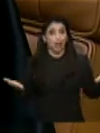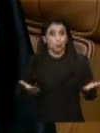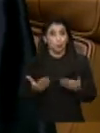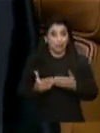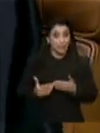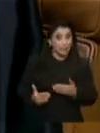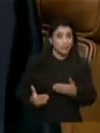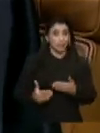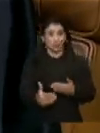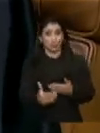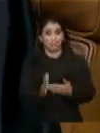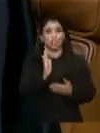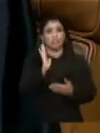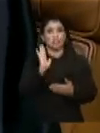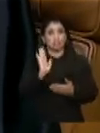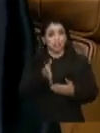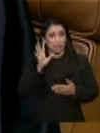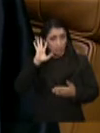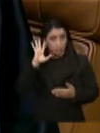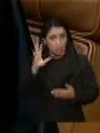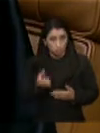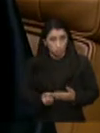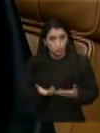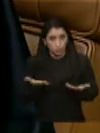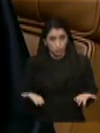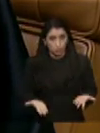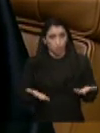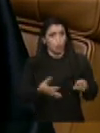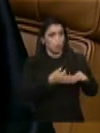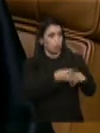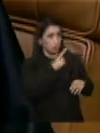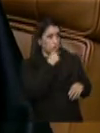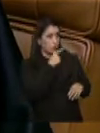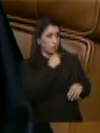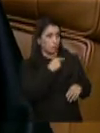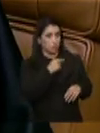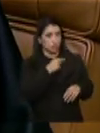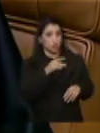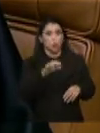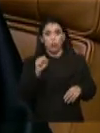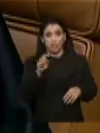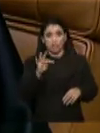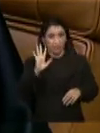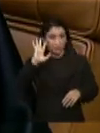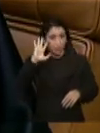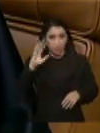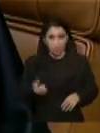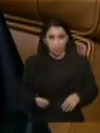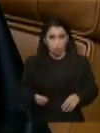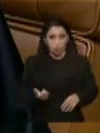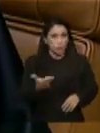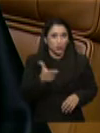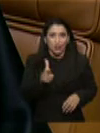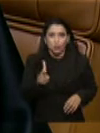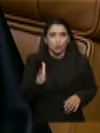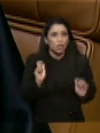vez decidido o ministro Gilmar Mendes pelo Supremo Tribunal Federal, não haverá mais